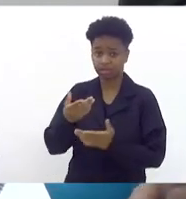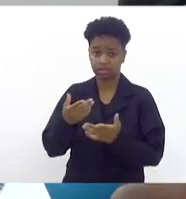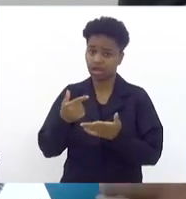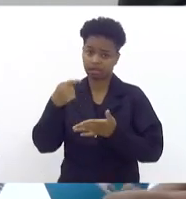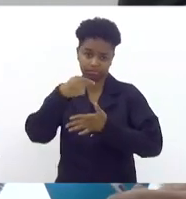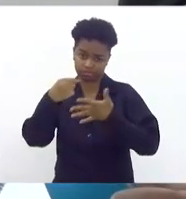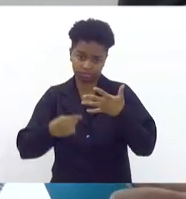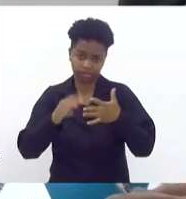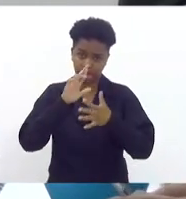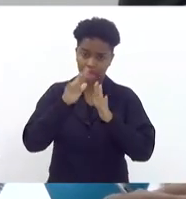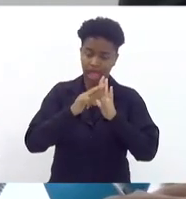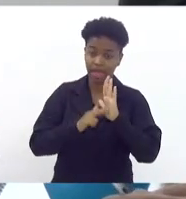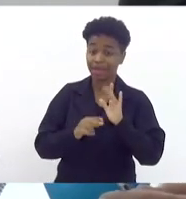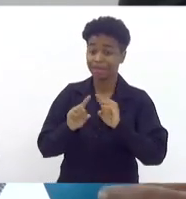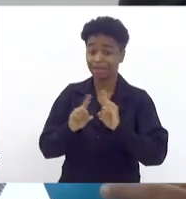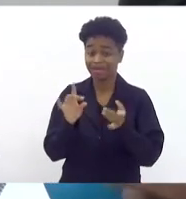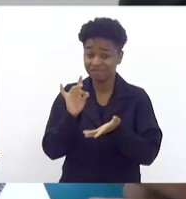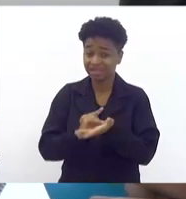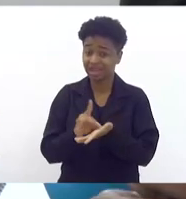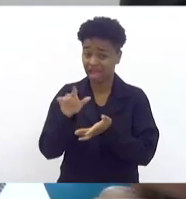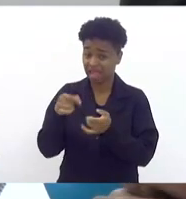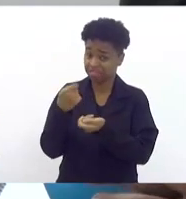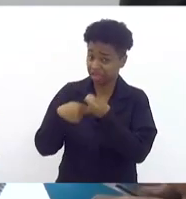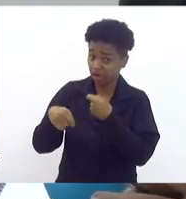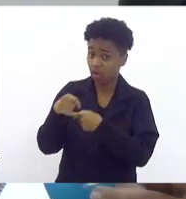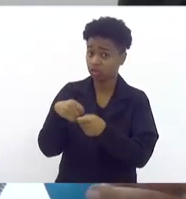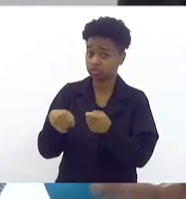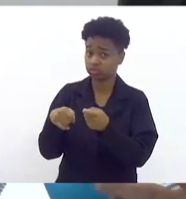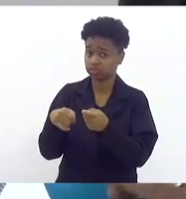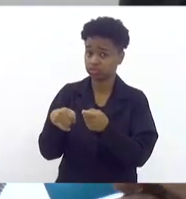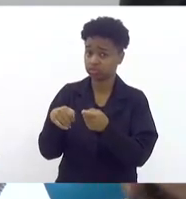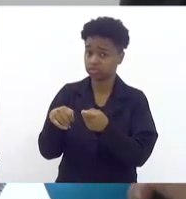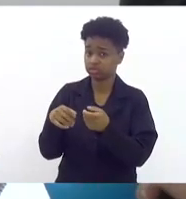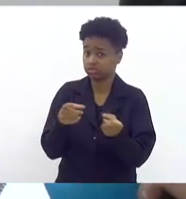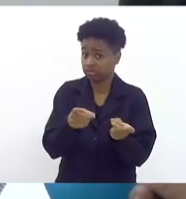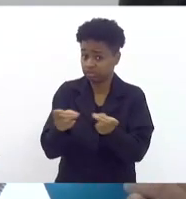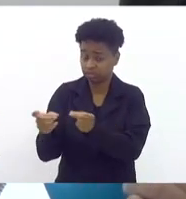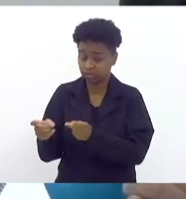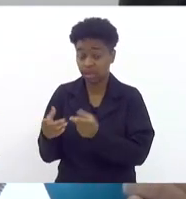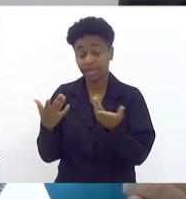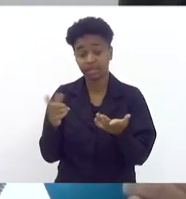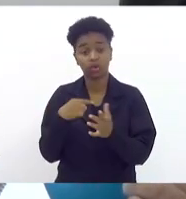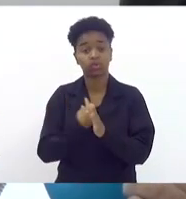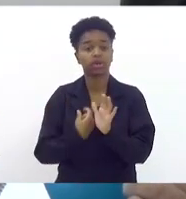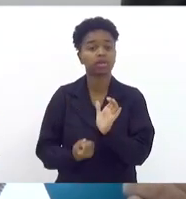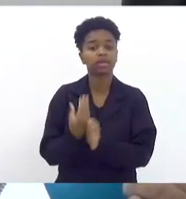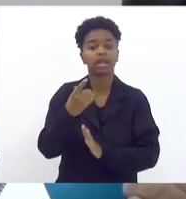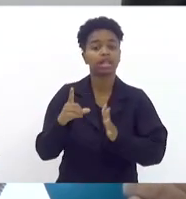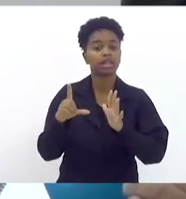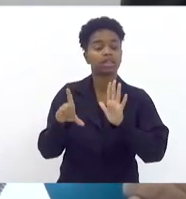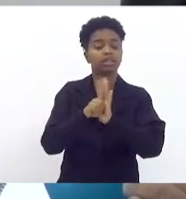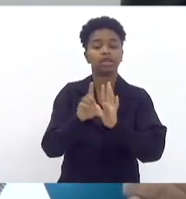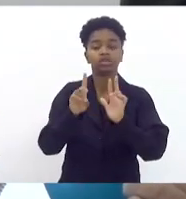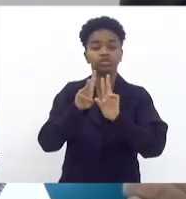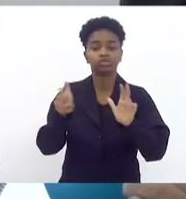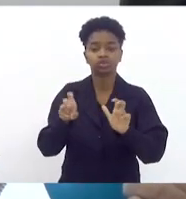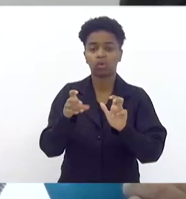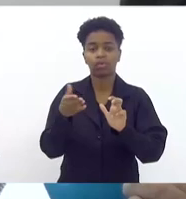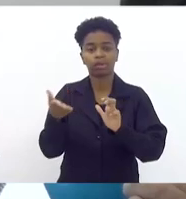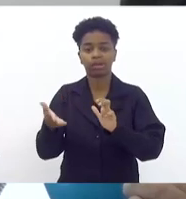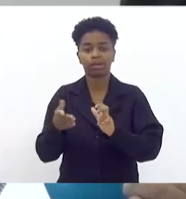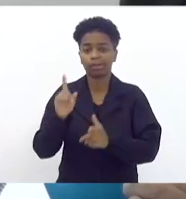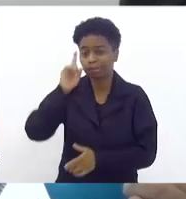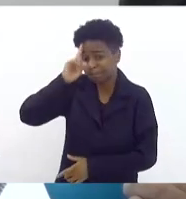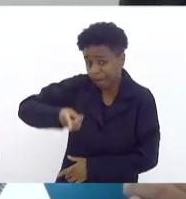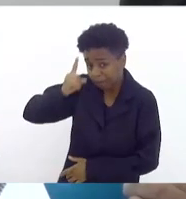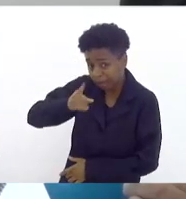como Estado, mas a gente está falando de negócios, de comércio. E assim, a gente está legislando aqui sobre matéria de direito civil, impondo